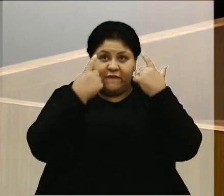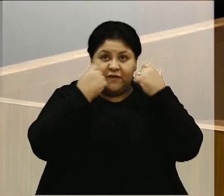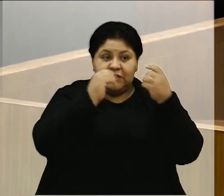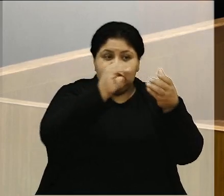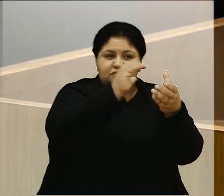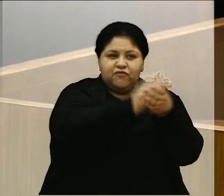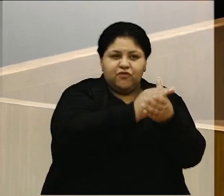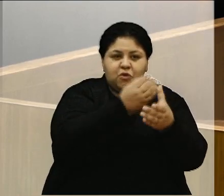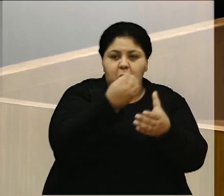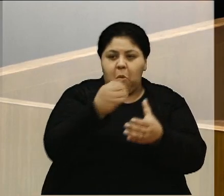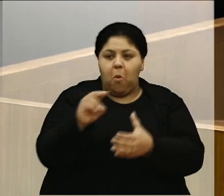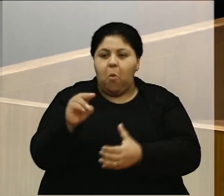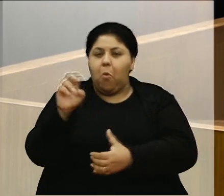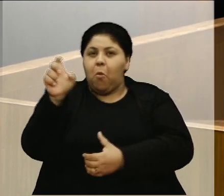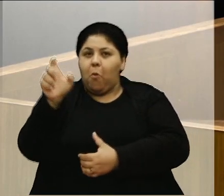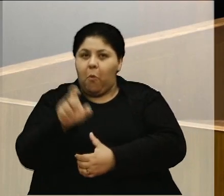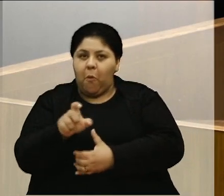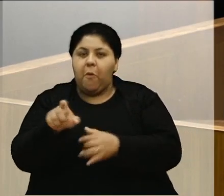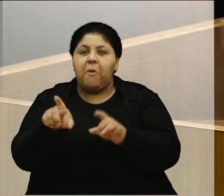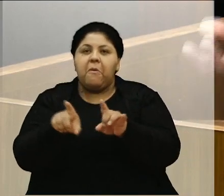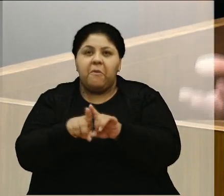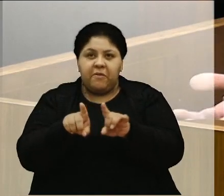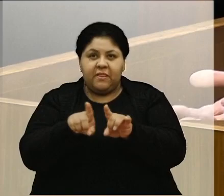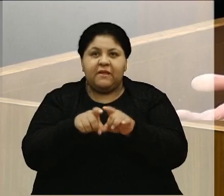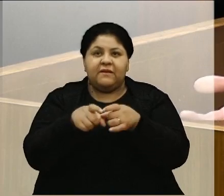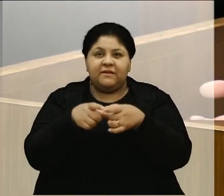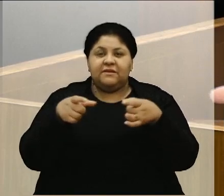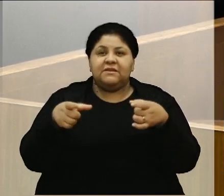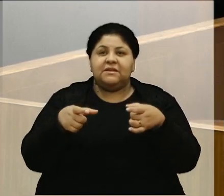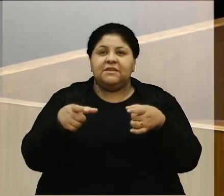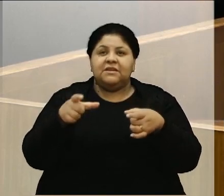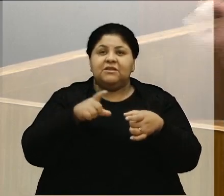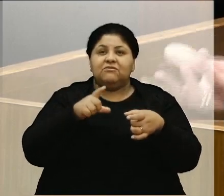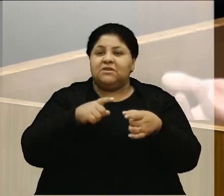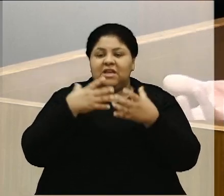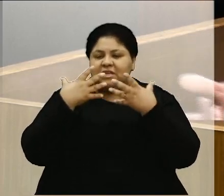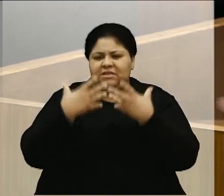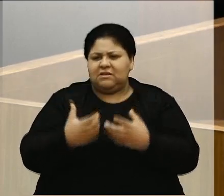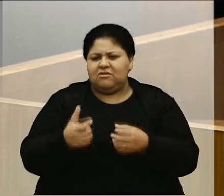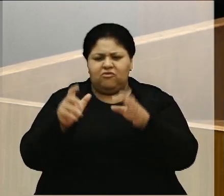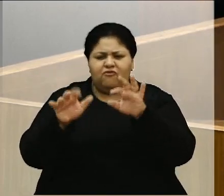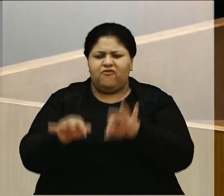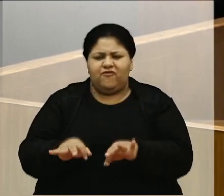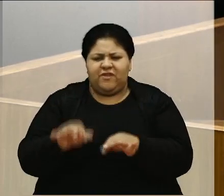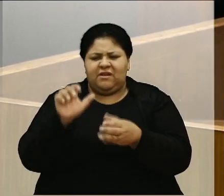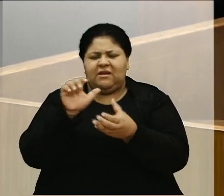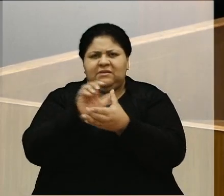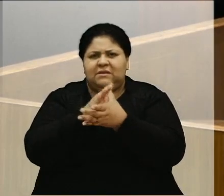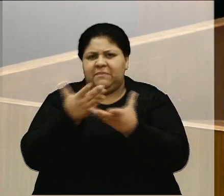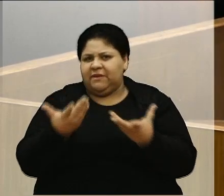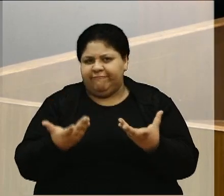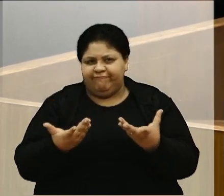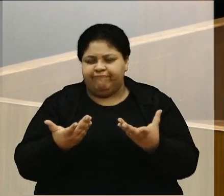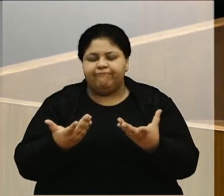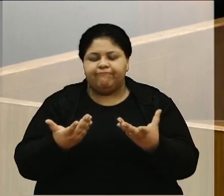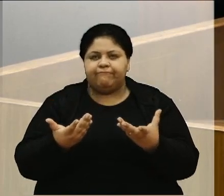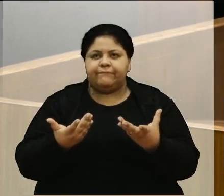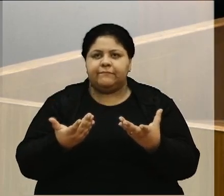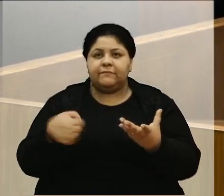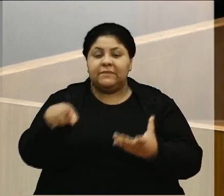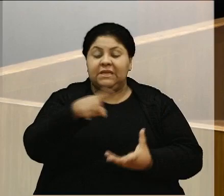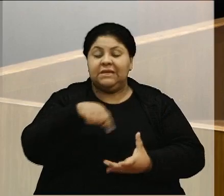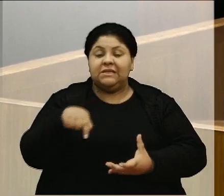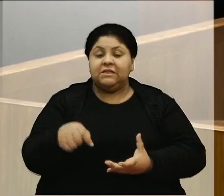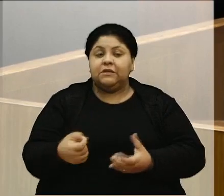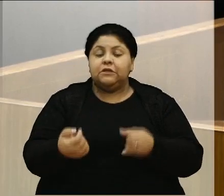do ex-parceiro, e também, na sua grande maioria, por não terem aceito o fim de um relacionamento ou algo nesse sentido. E a gente fica